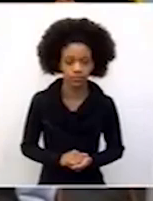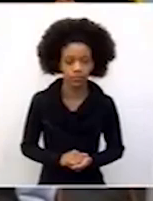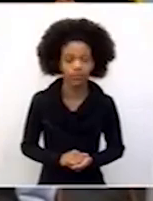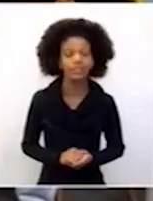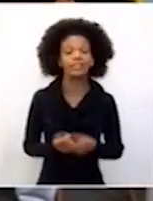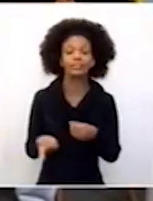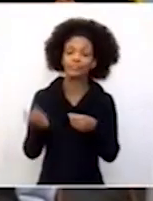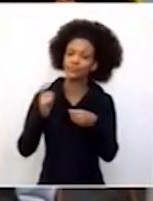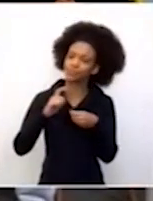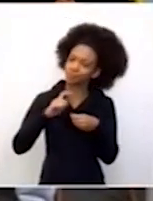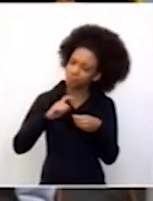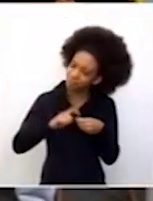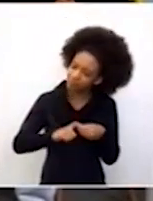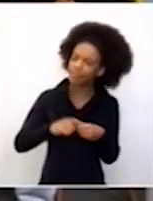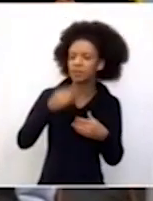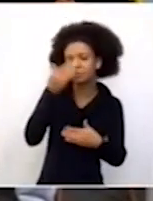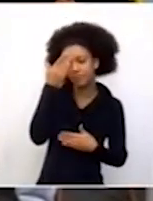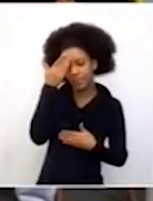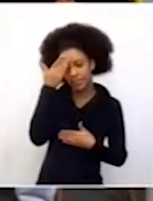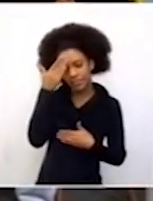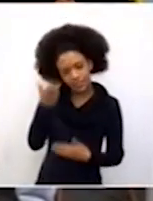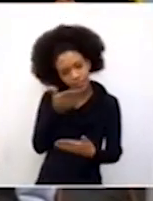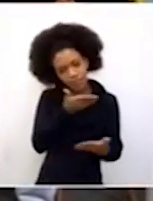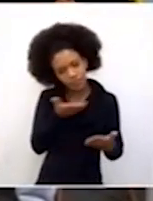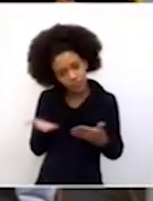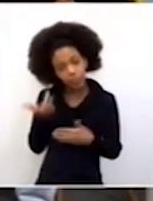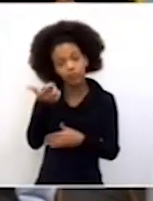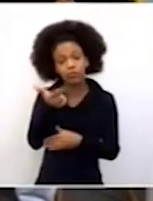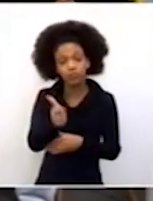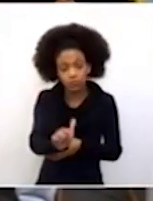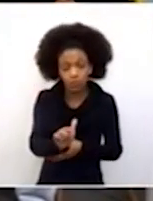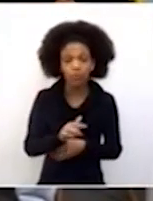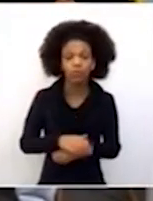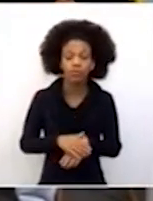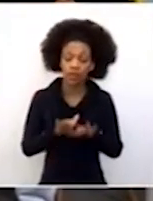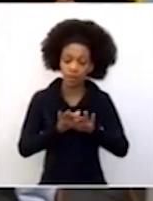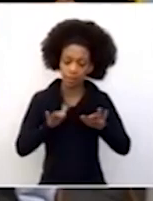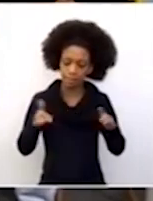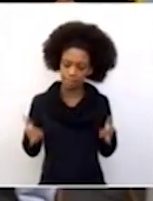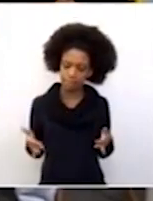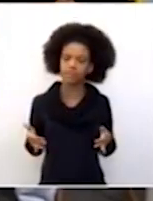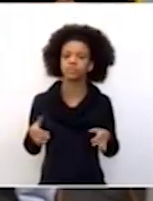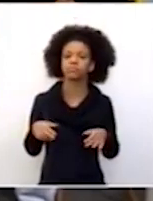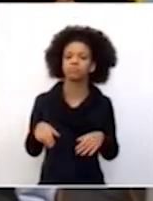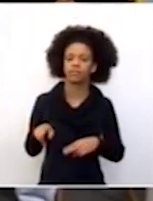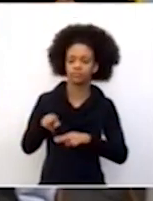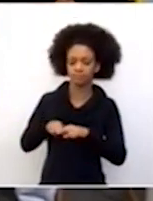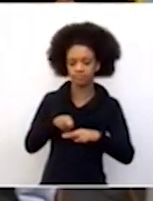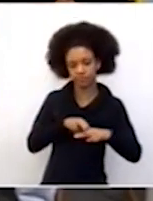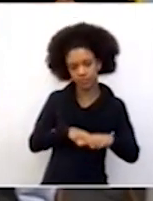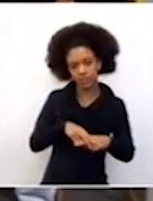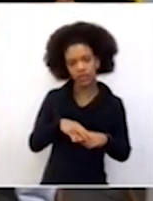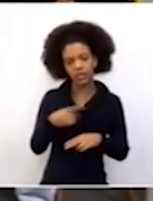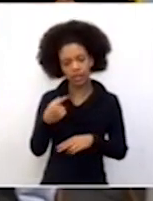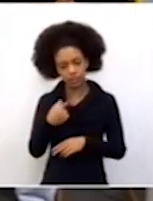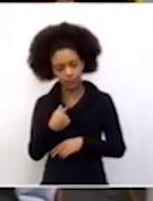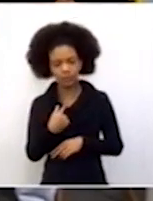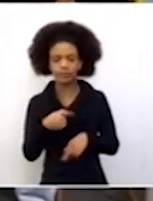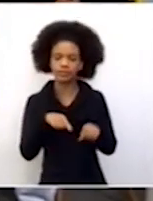Mais uma vez, né, nós agradecemos, né, aqui na mesa, né, eu e a Denise pela contribuição, né, o chat aqui,